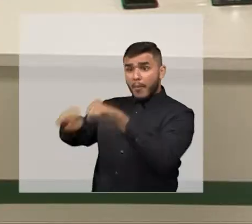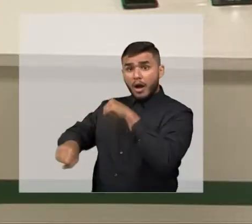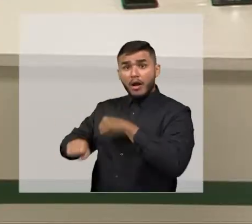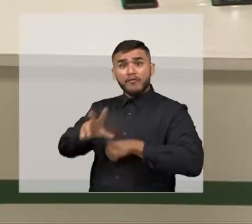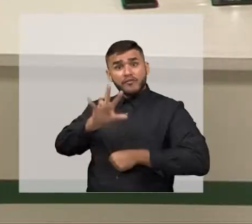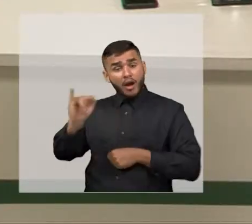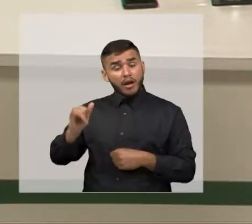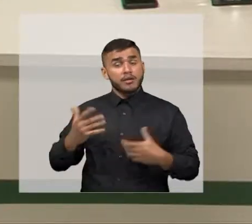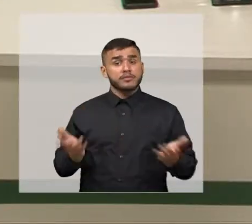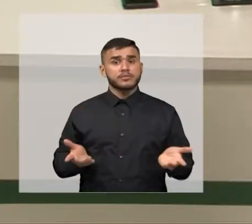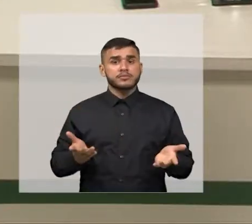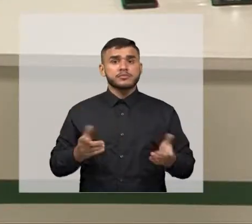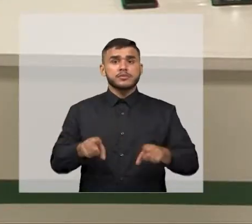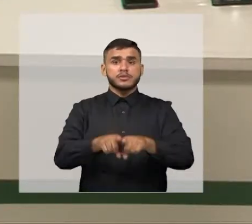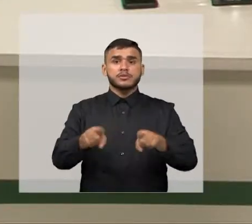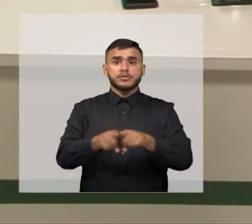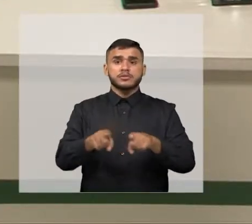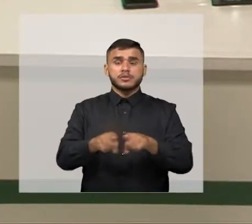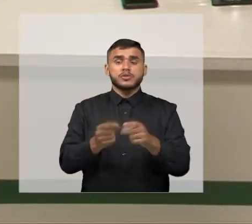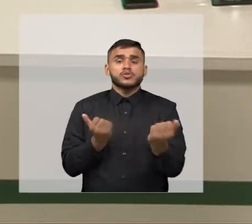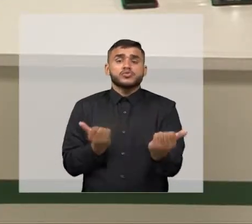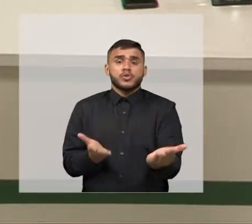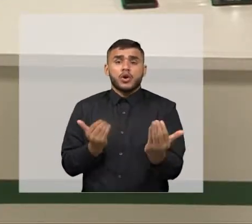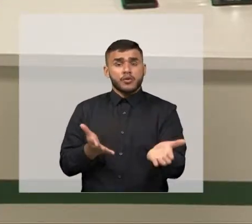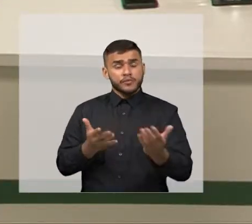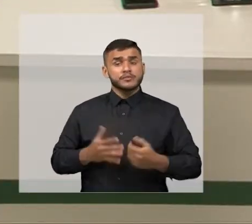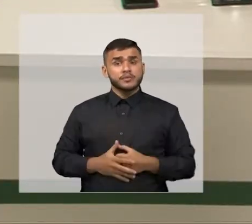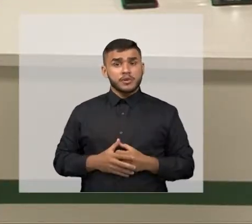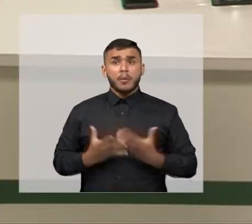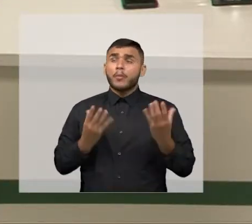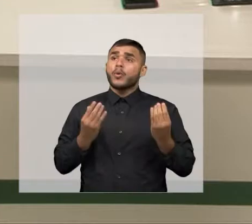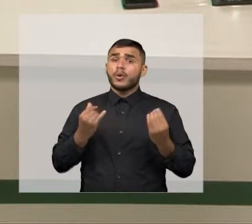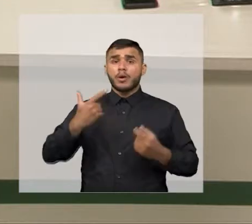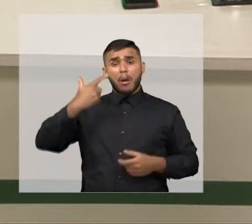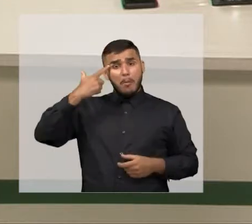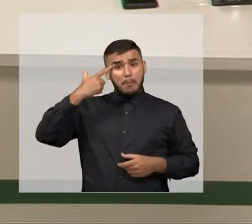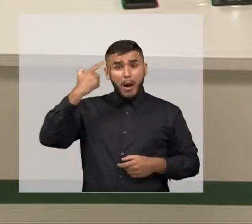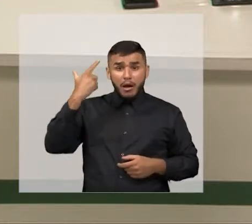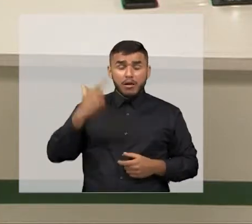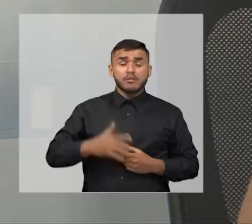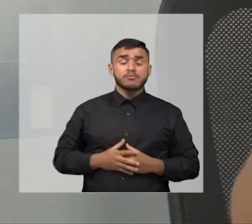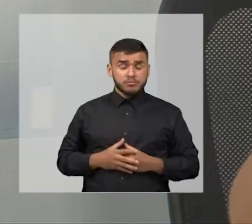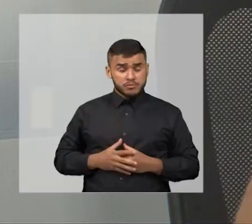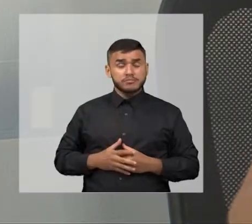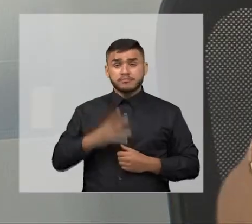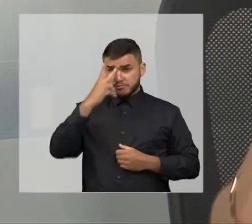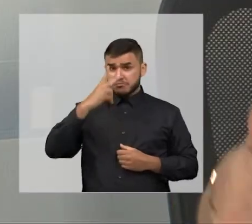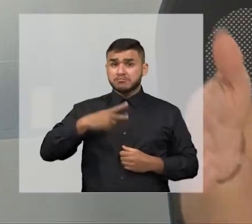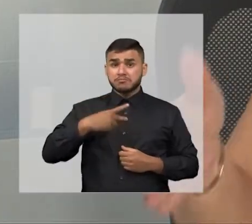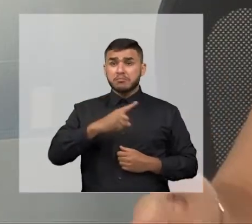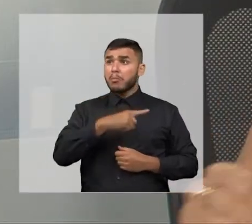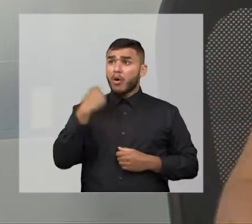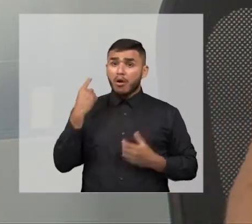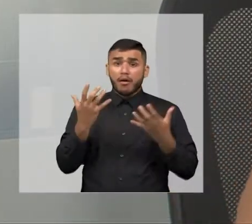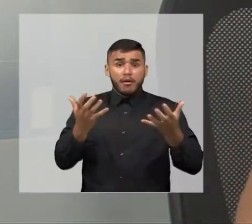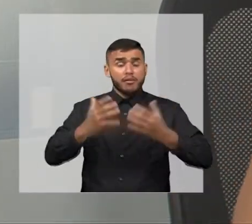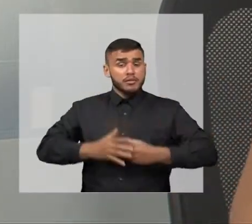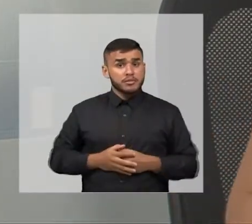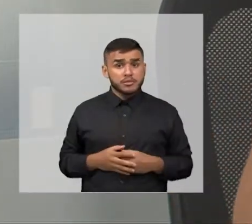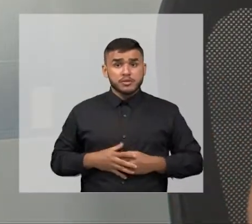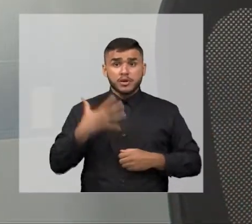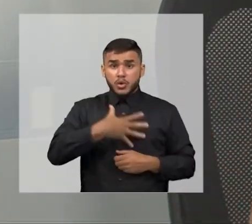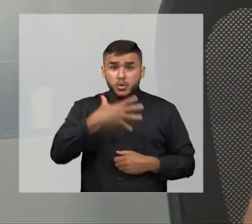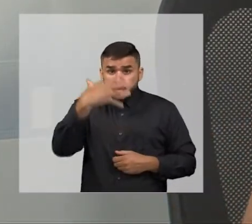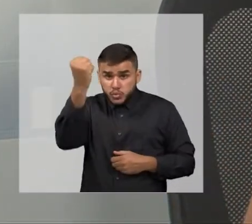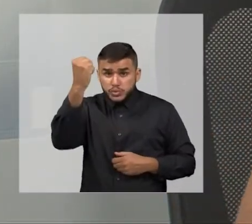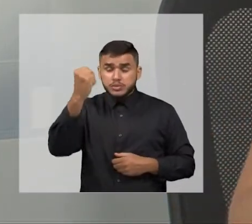aguardar para ver os fatos. E outra coisa, suicídio entre adolescentes. Nós estamos com um problema seríssimo de suicídio entre os adolescentes brasileiros. Ninguém